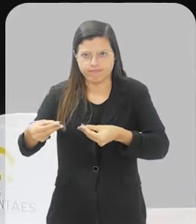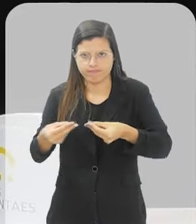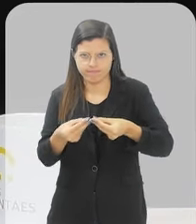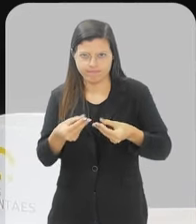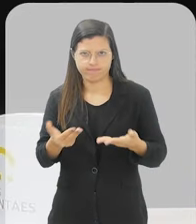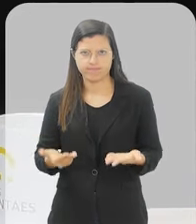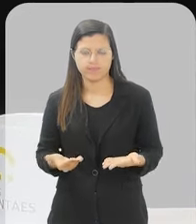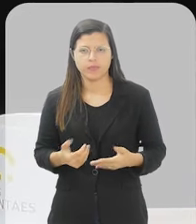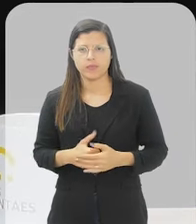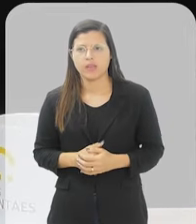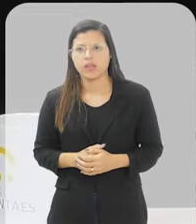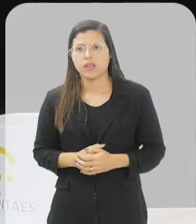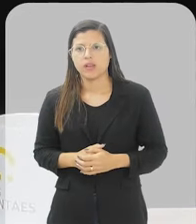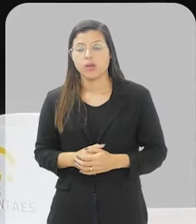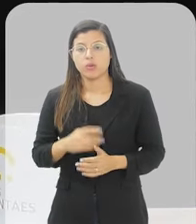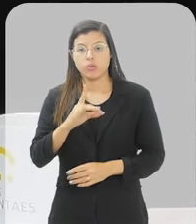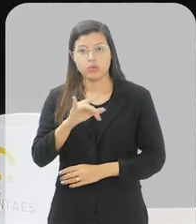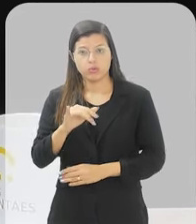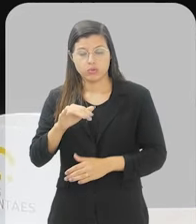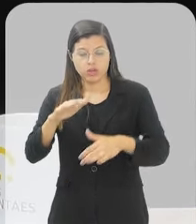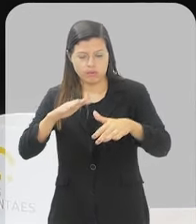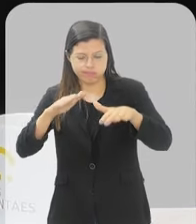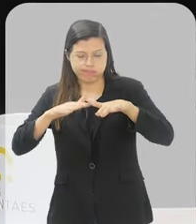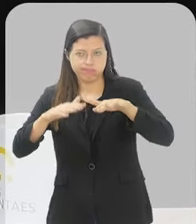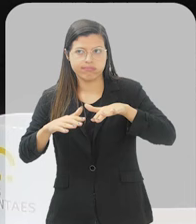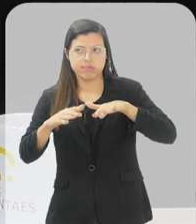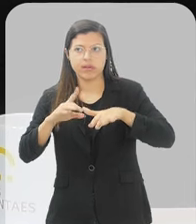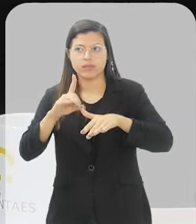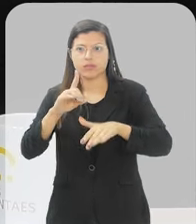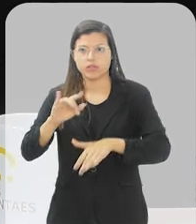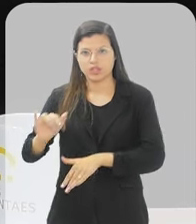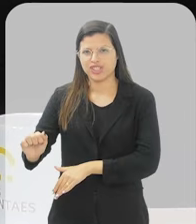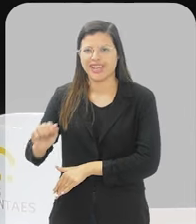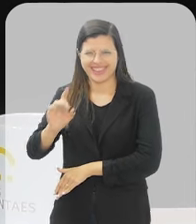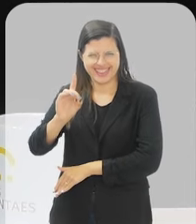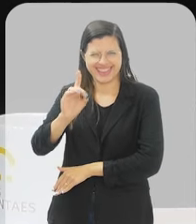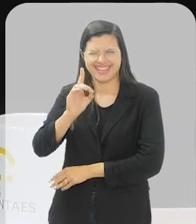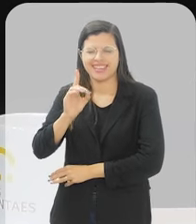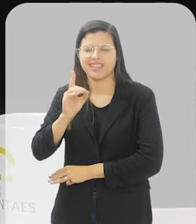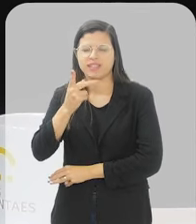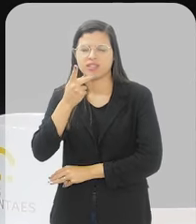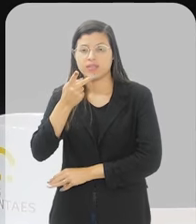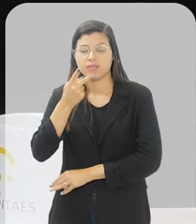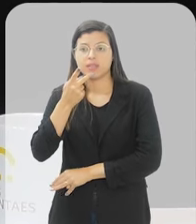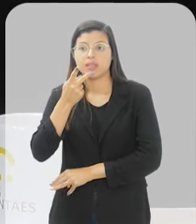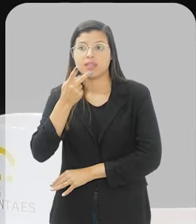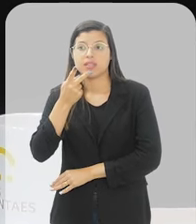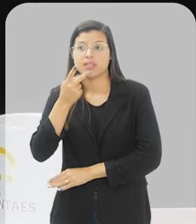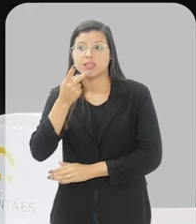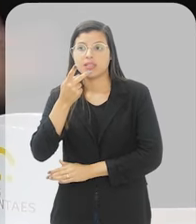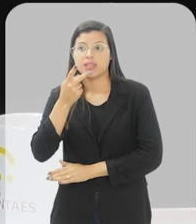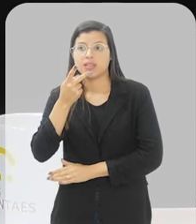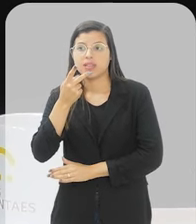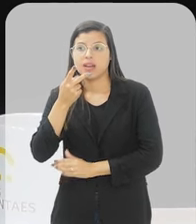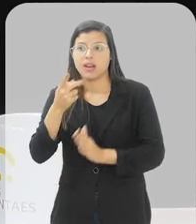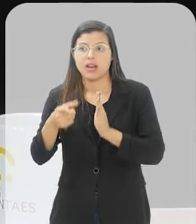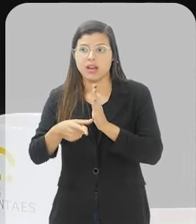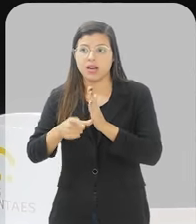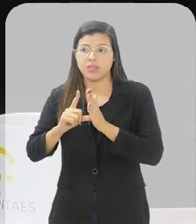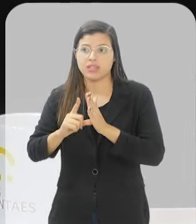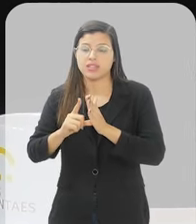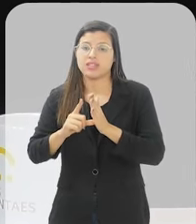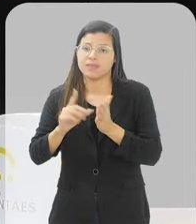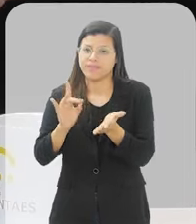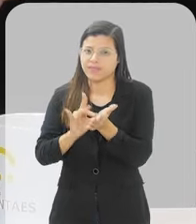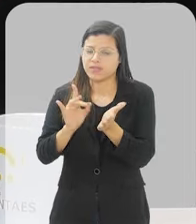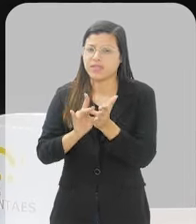Então, no dia do desfile, né, que é o dia D que a gente costuma dizer, na véspera, primeiro que os destaques